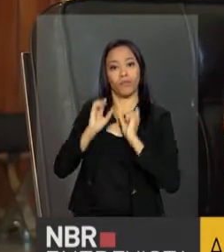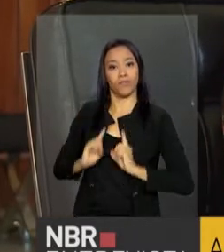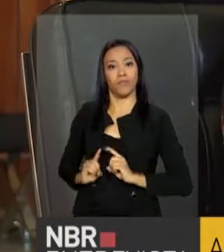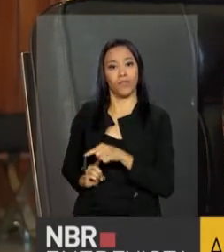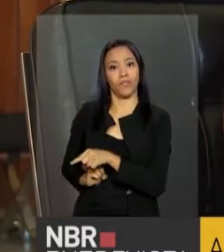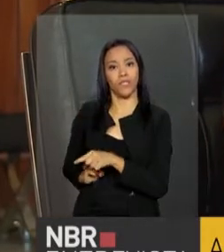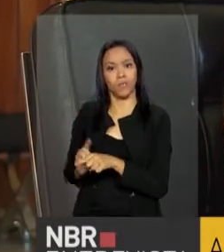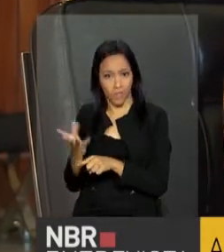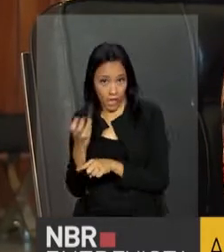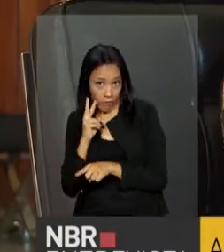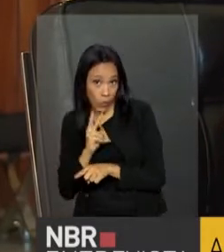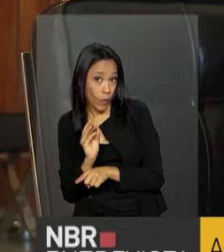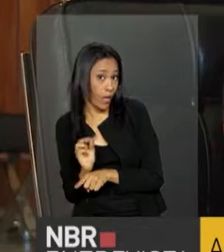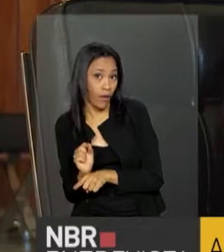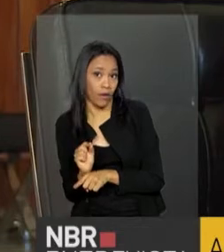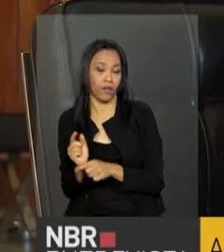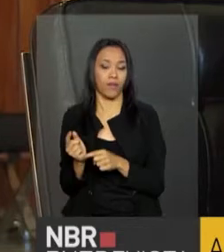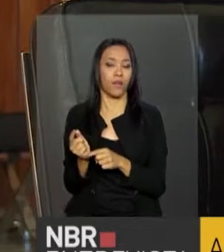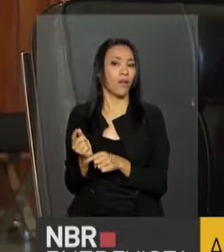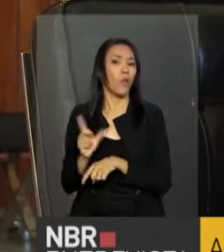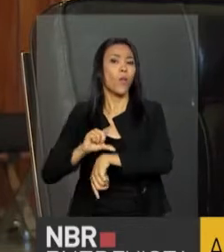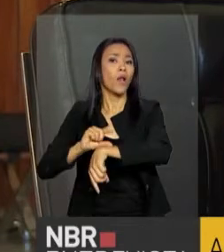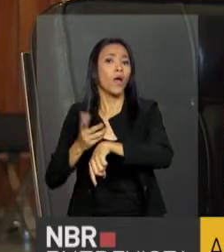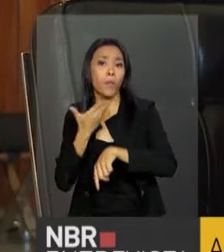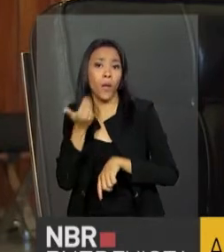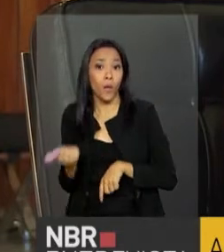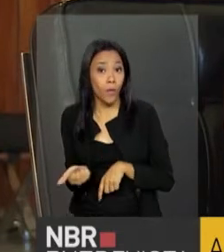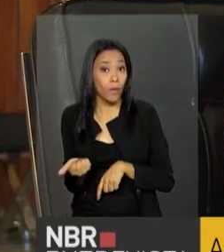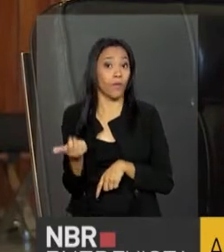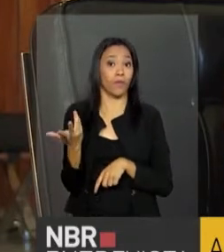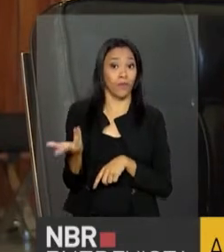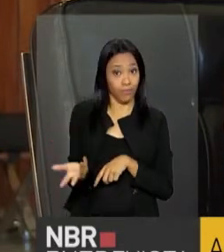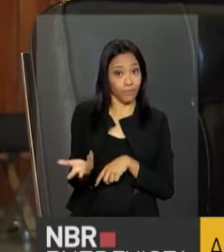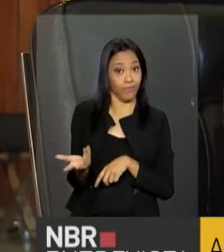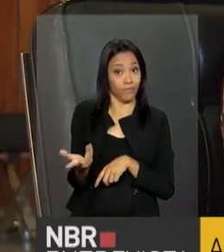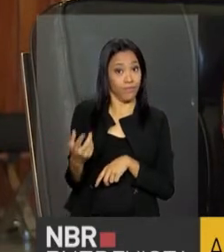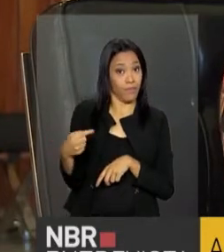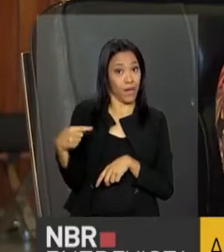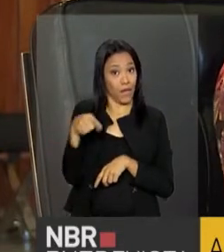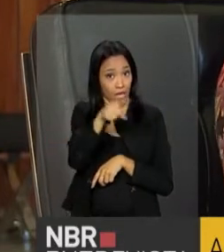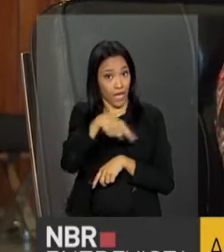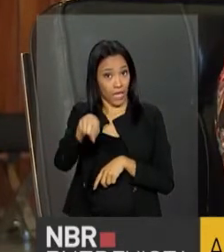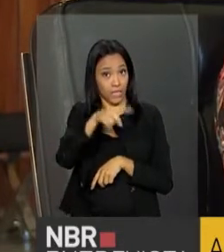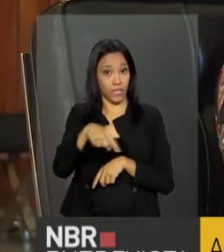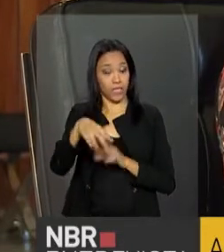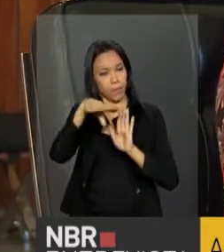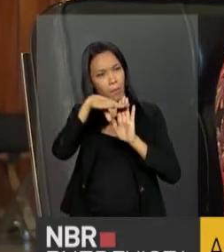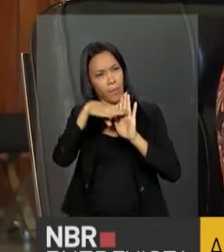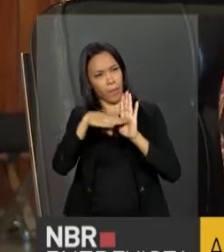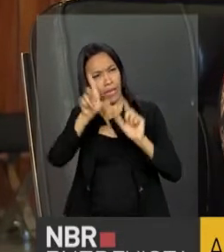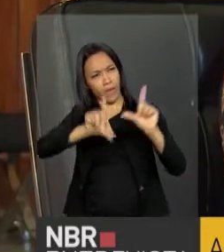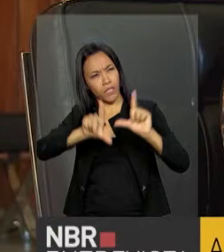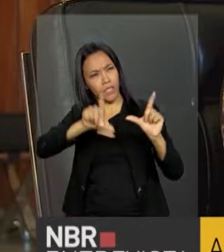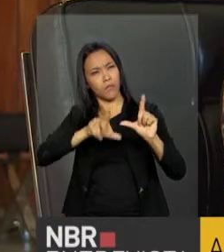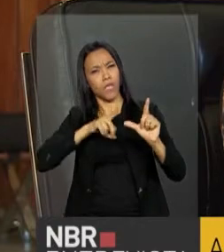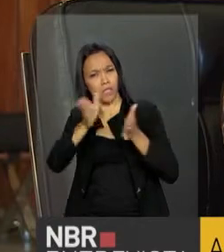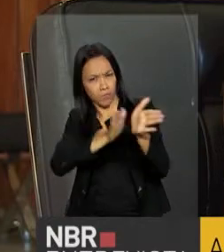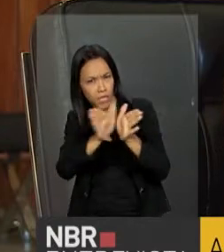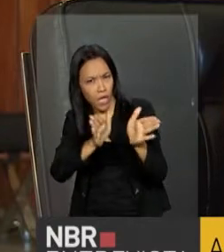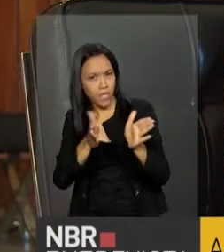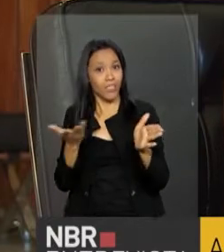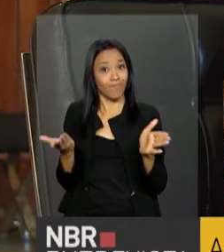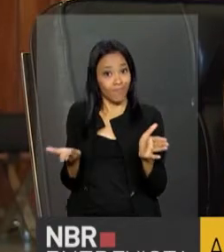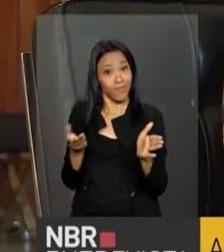público quer ver? Qual o horário melhor para esses programas terem a acessibilidade?